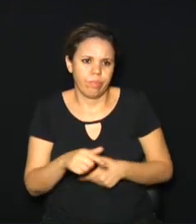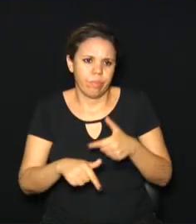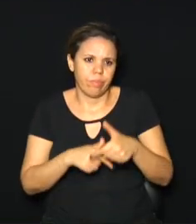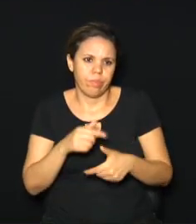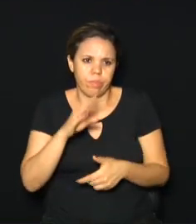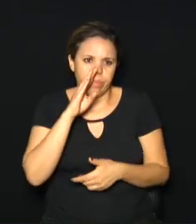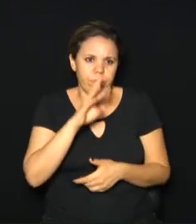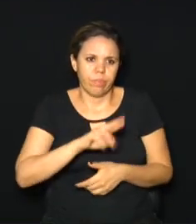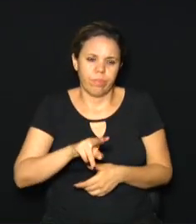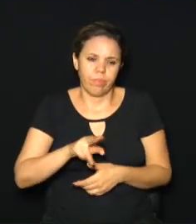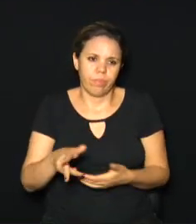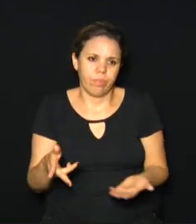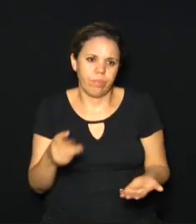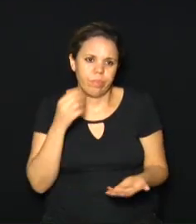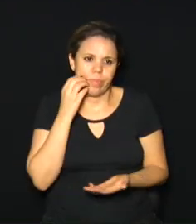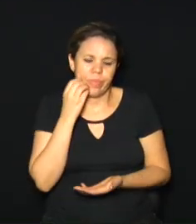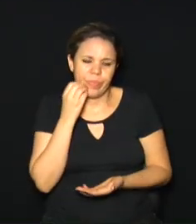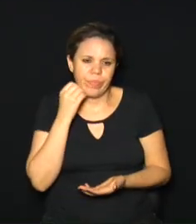essencial, né?